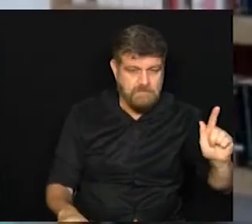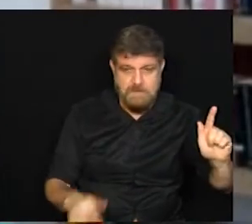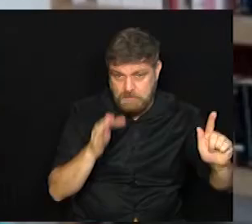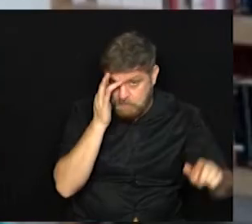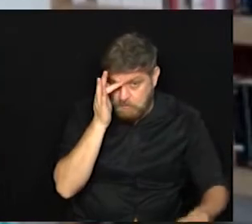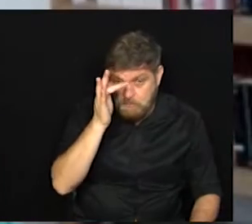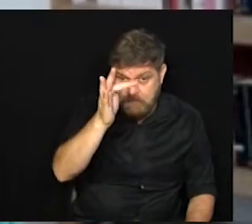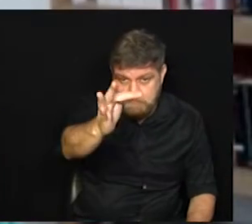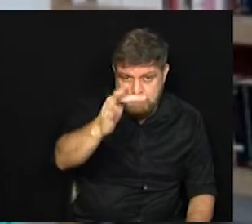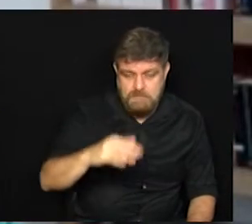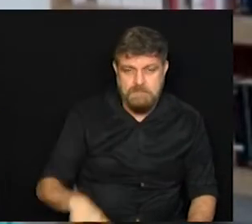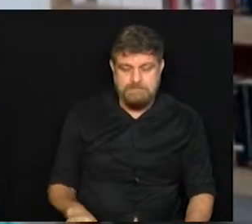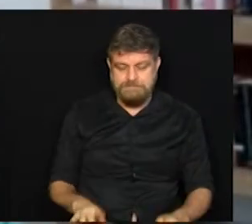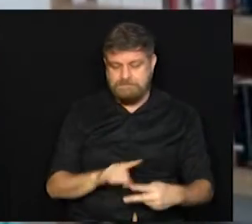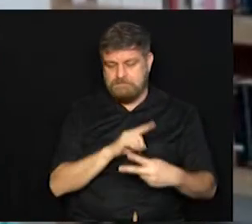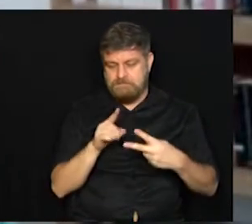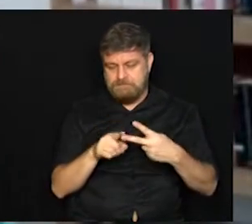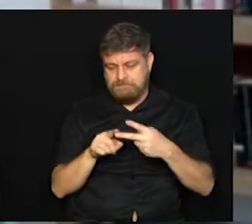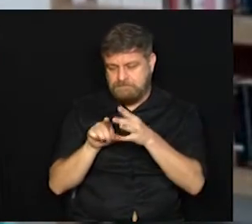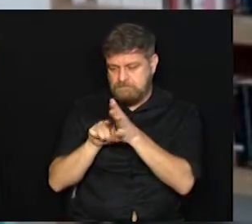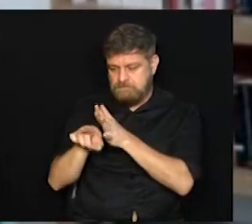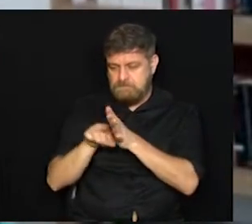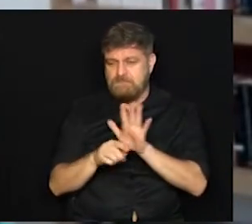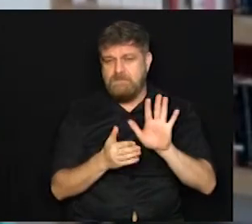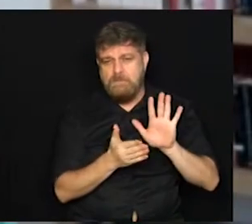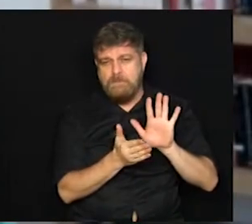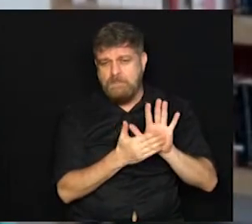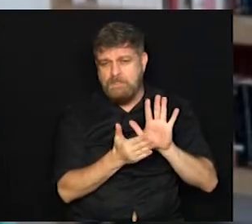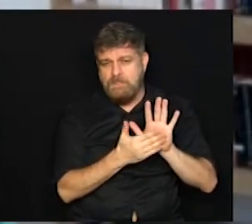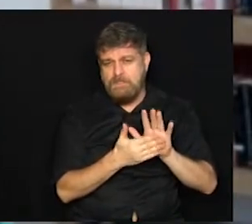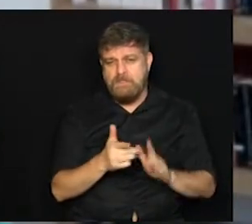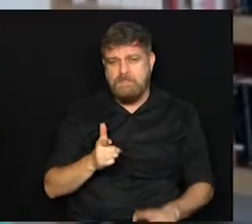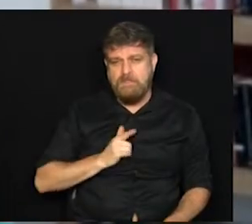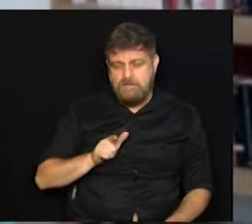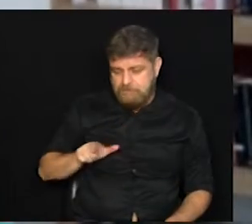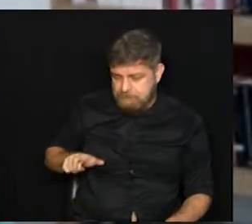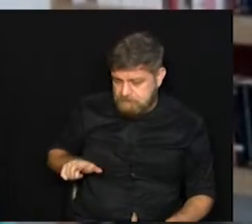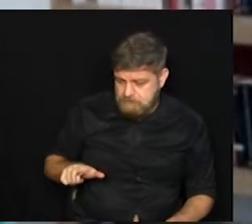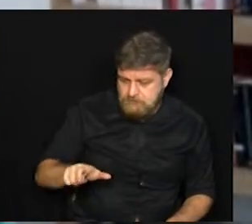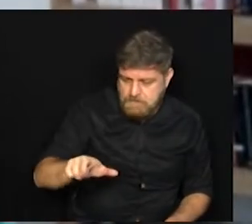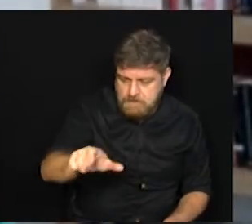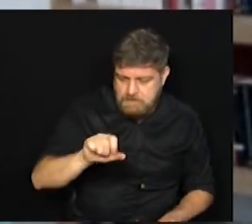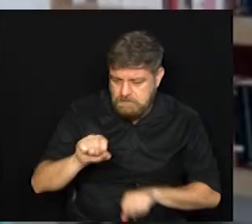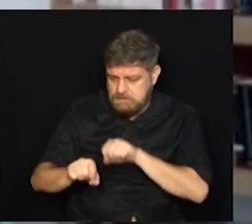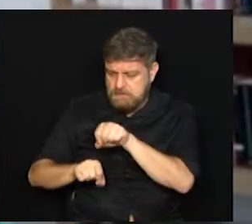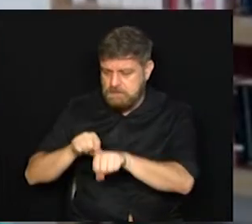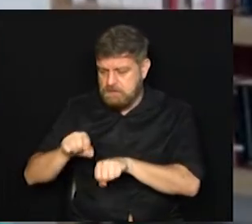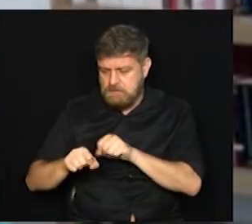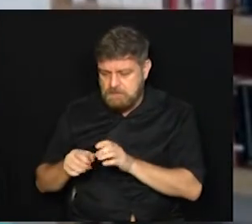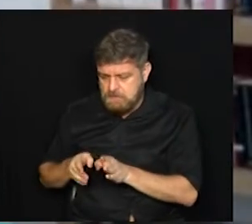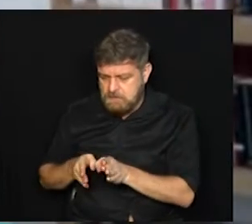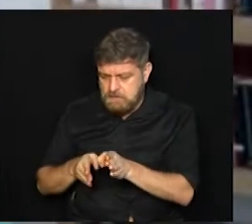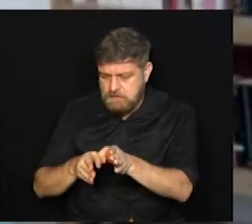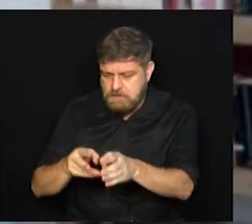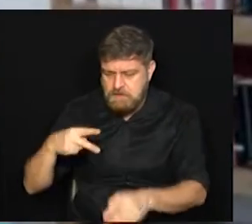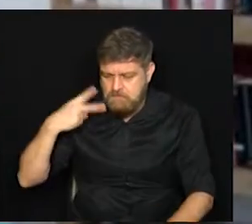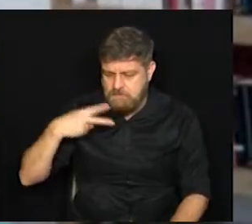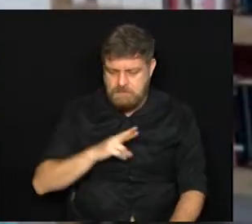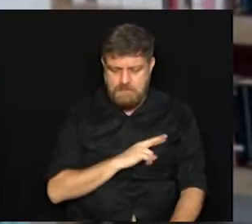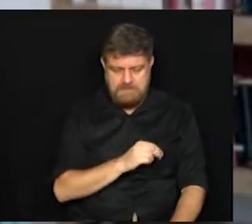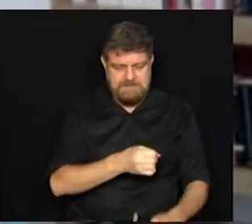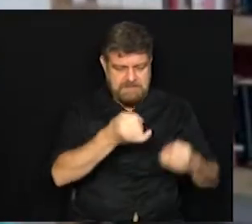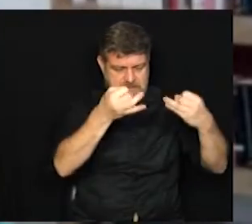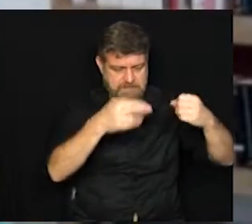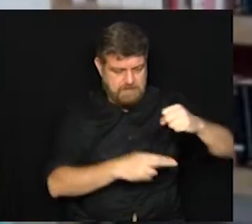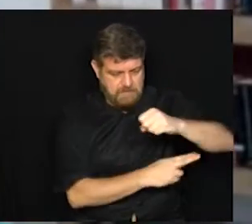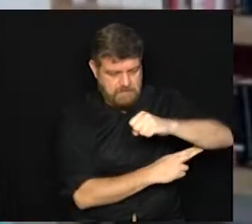segunda questão, e essa proposta, é porque a questão das ciclovias, O vereador Rossini falou aqui do Pissarrão, né? Eu já tinha